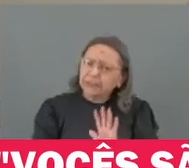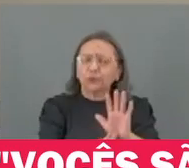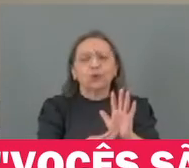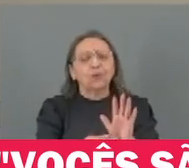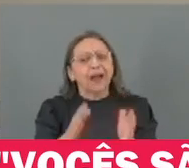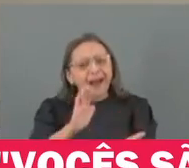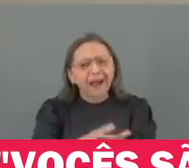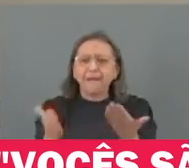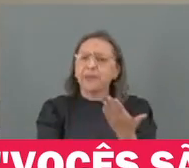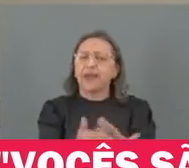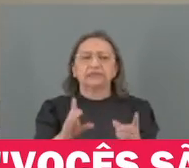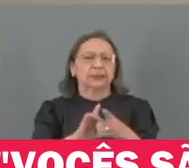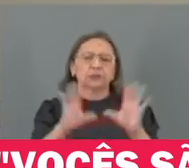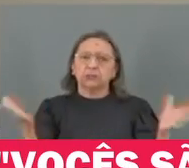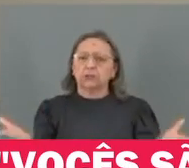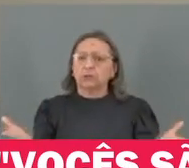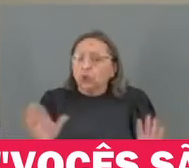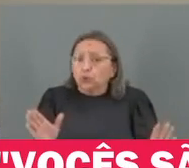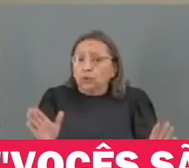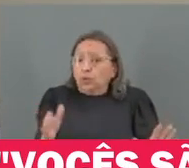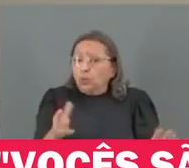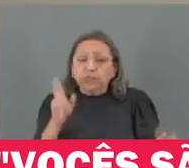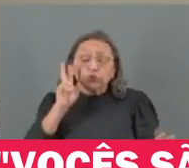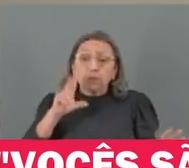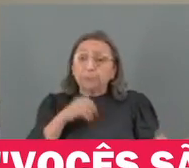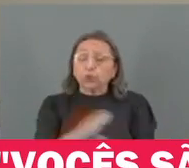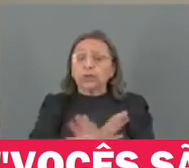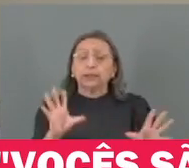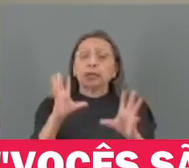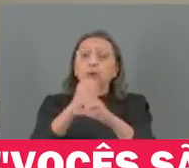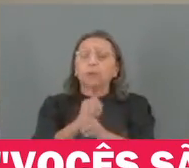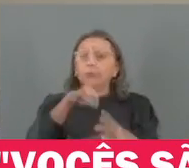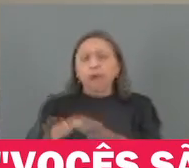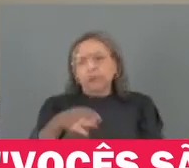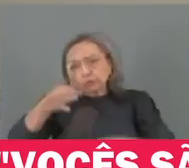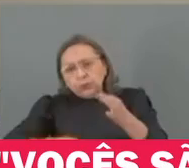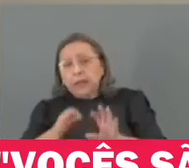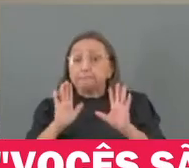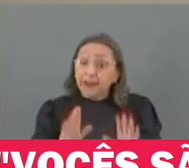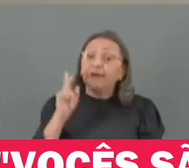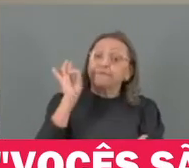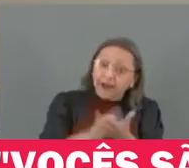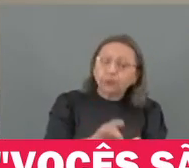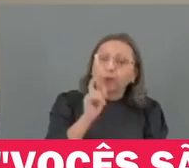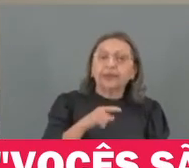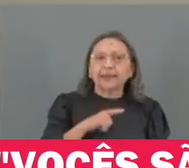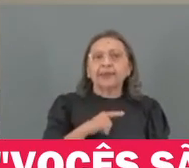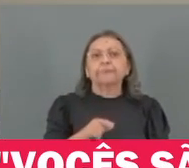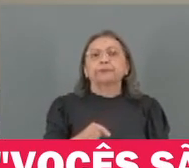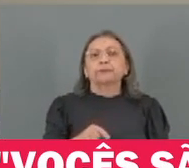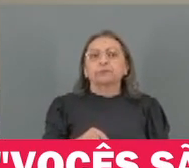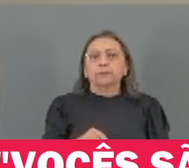ululante. Não tem mais, a história está aí, a história está consolidada, não tem mais como apagar a história. O fato é que a